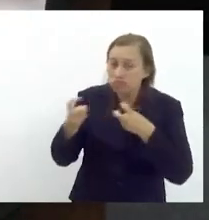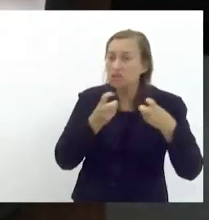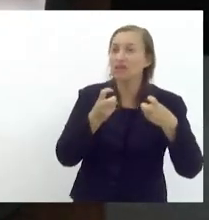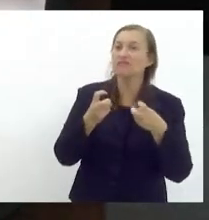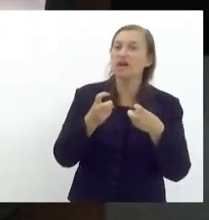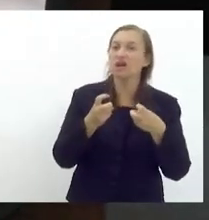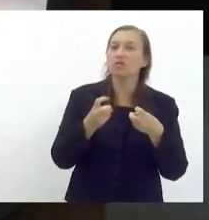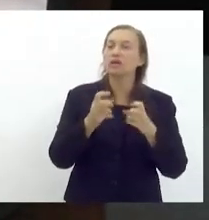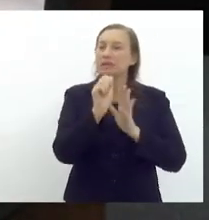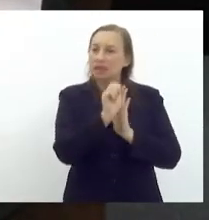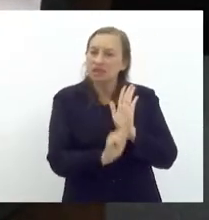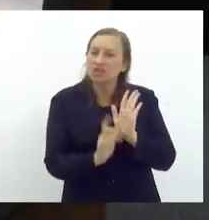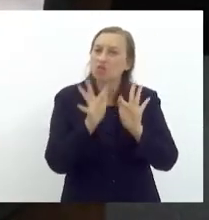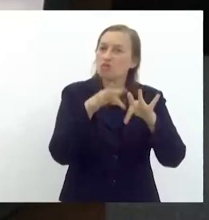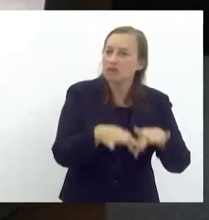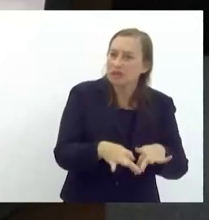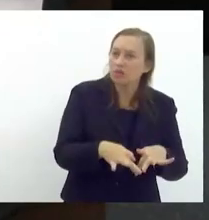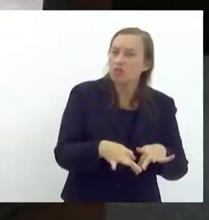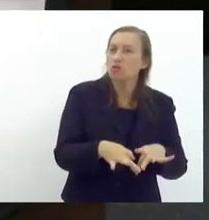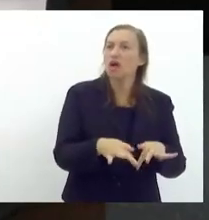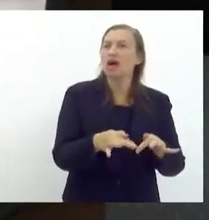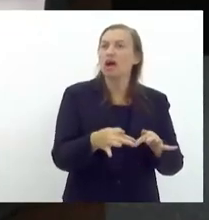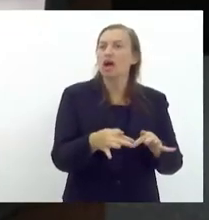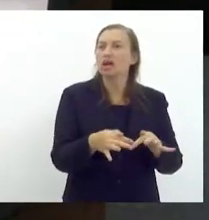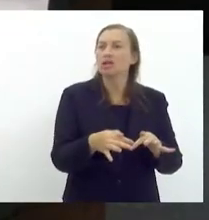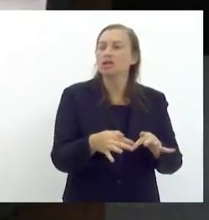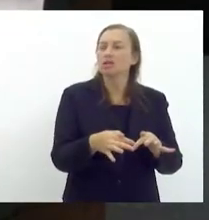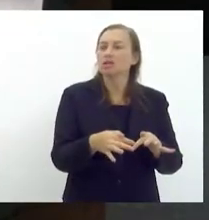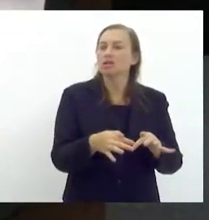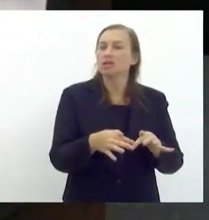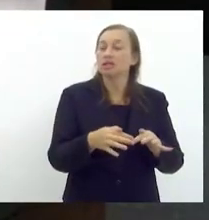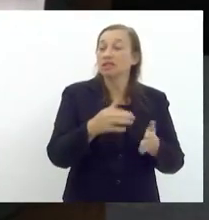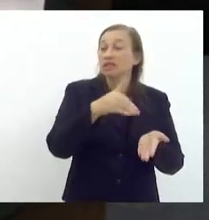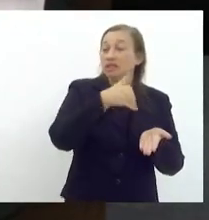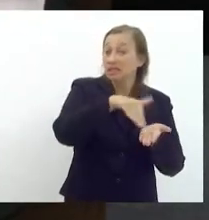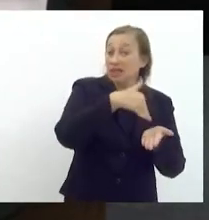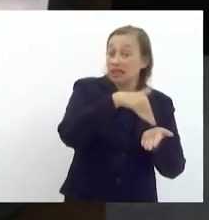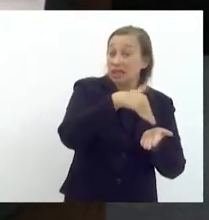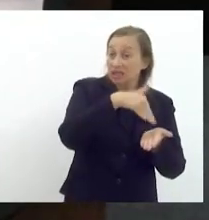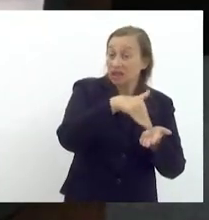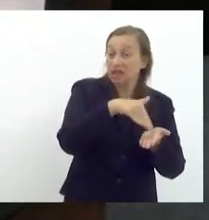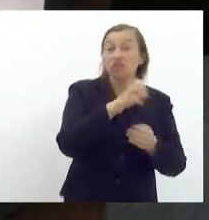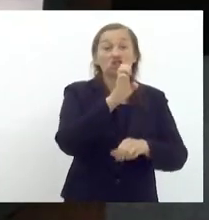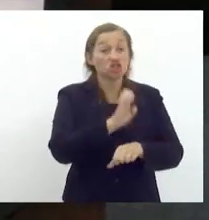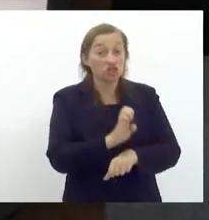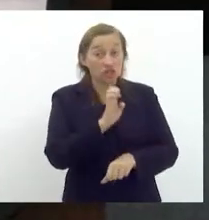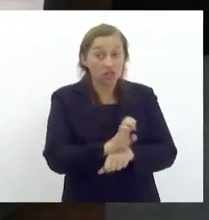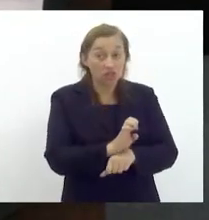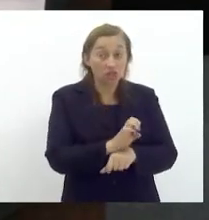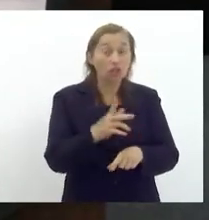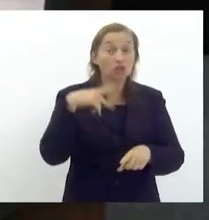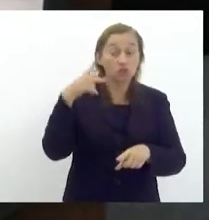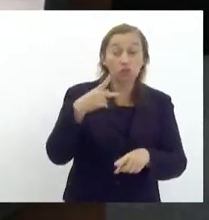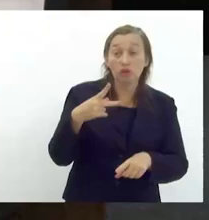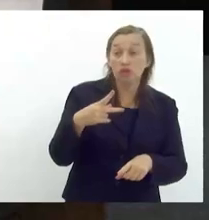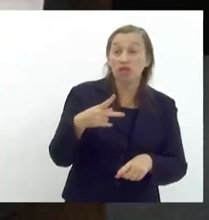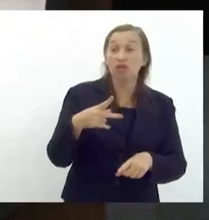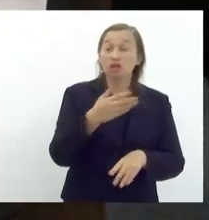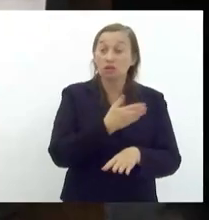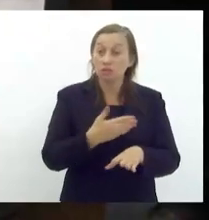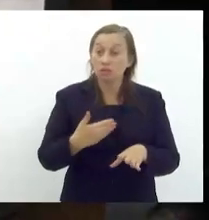na redação final ficou a cargo da Secretaria Estadual de políticas para as mulheres